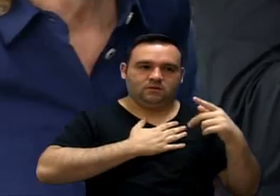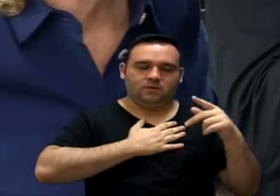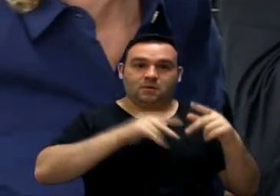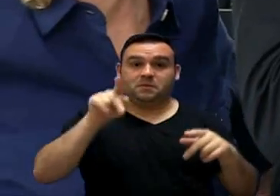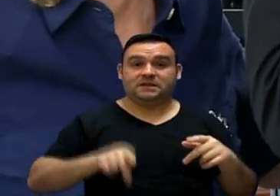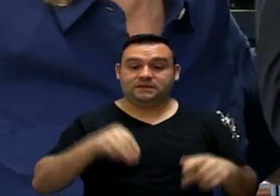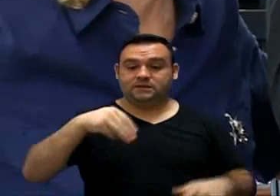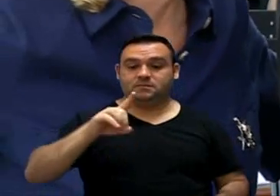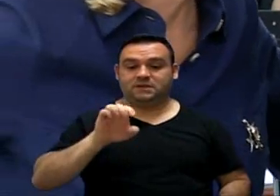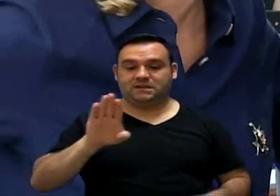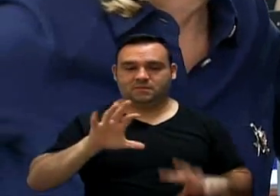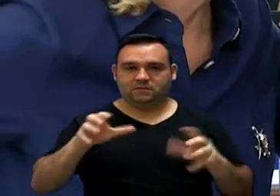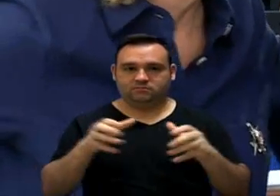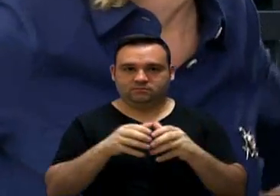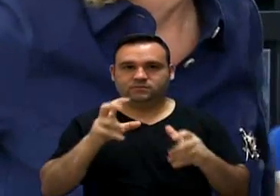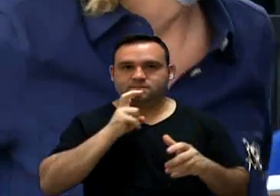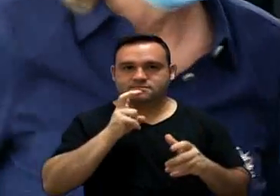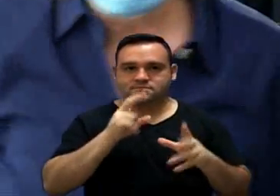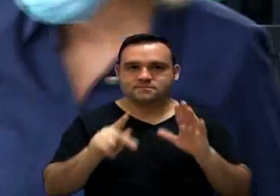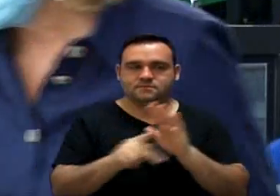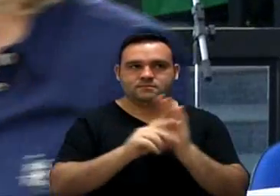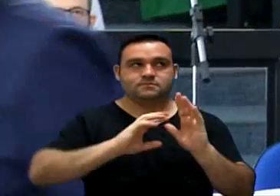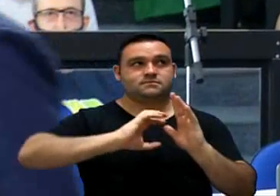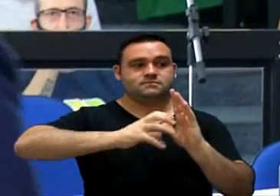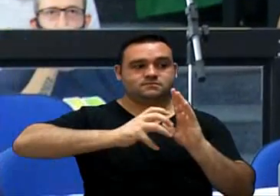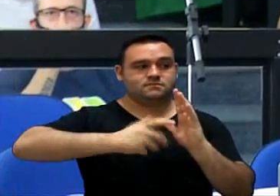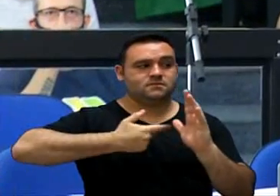do MDB Sorocaba,